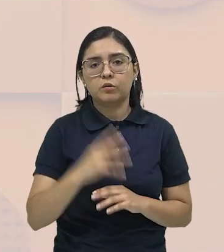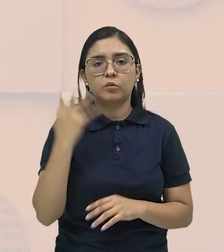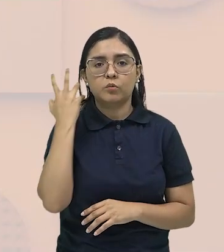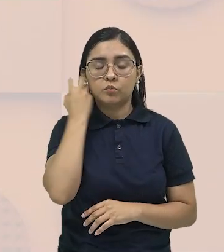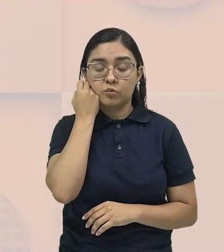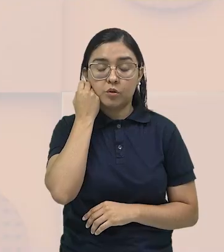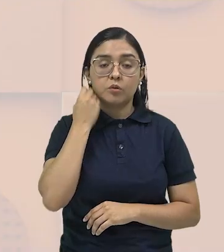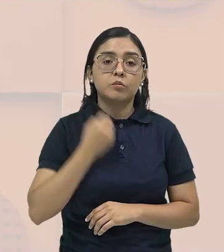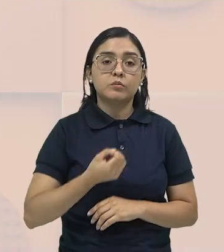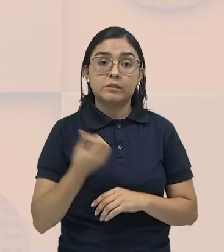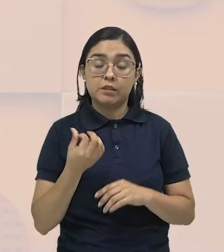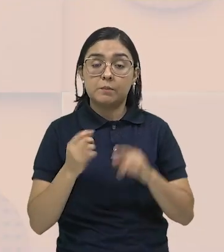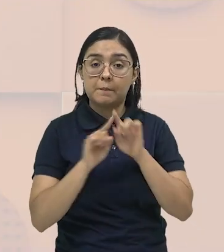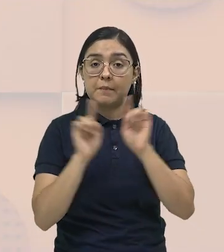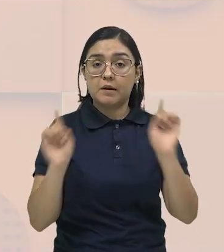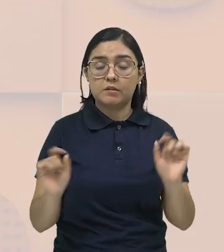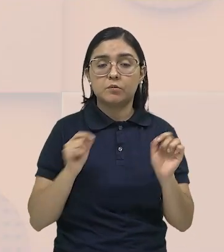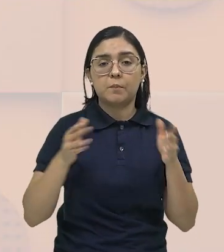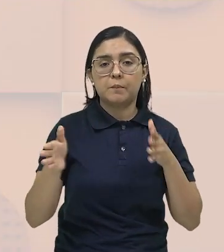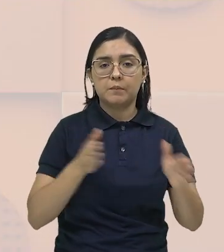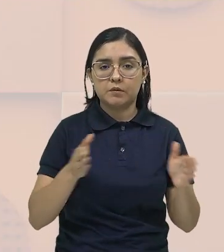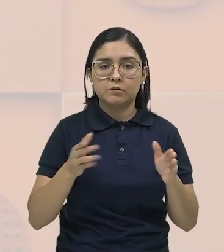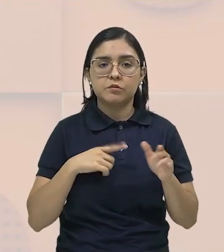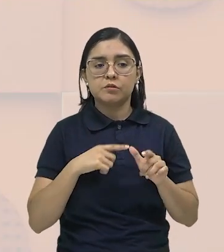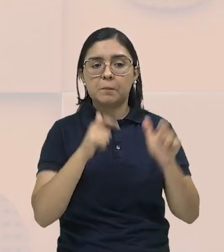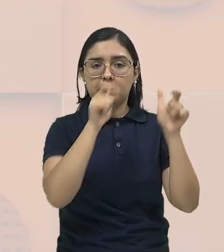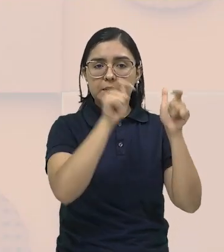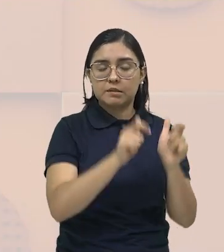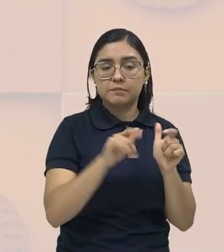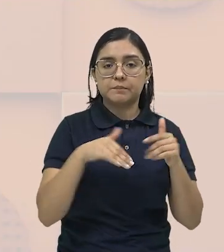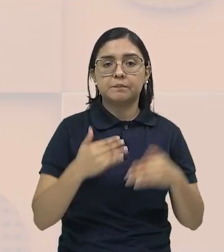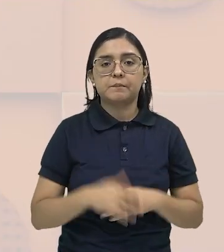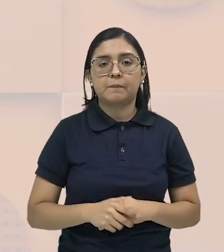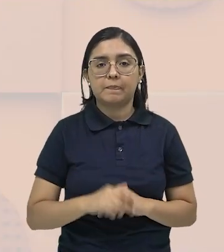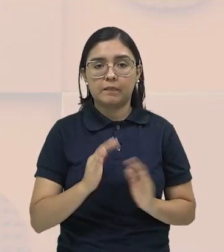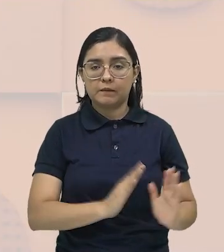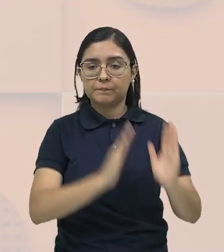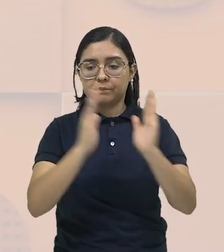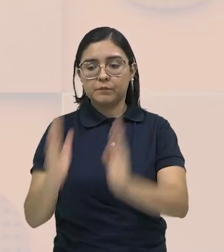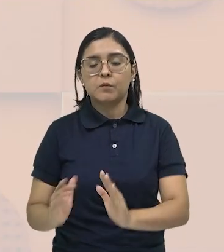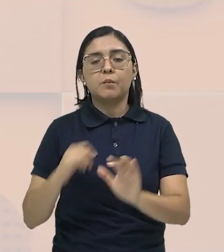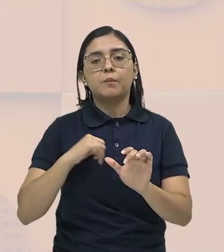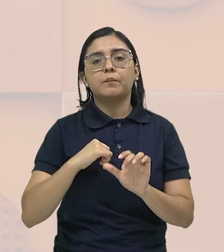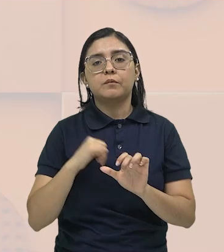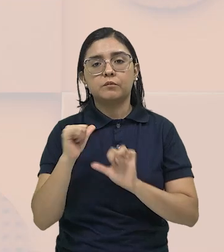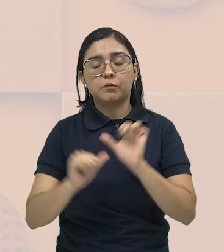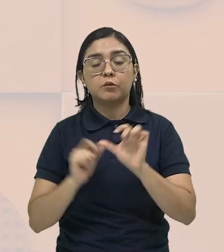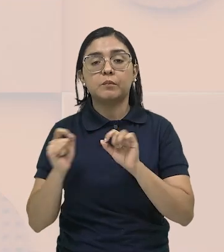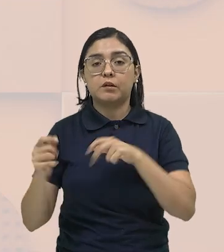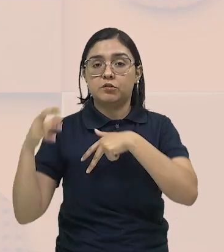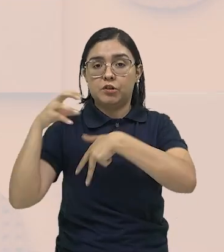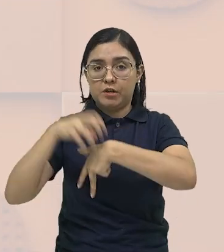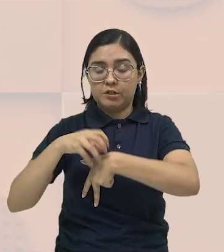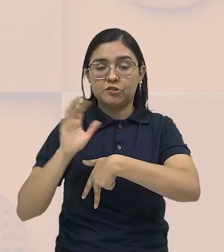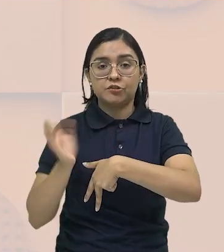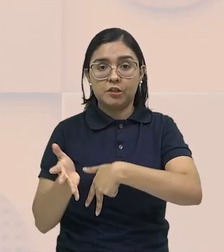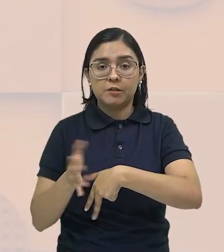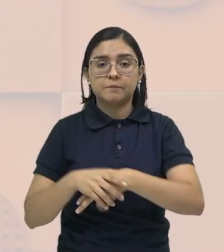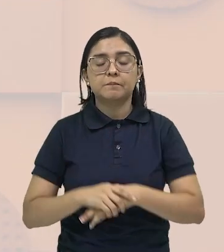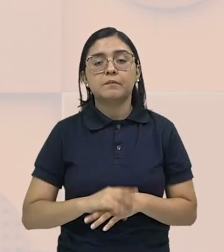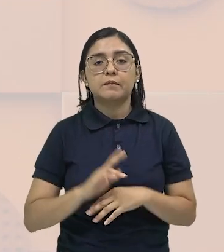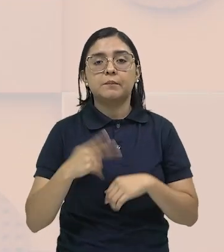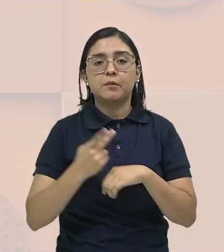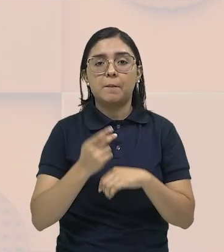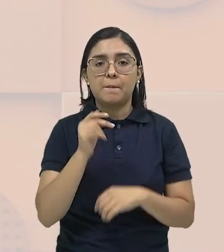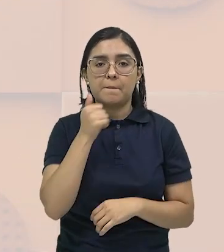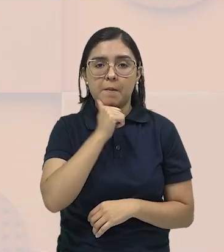pessoa, só que Dom João era no período de príncipe regente e Dom João VI é o momento que ele já é coroado após a morte de sua